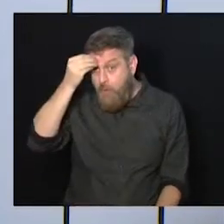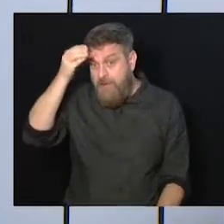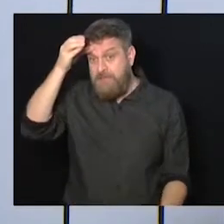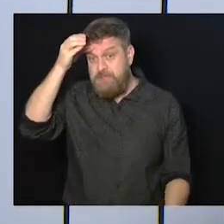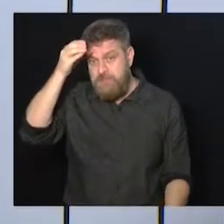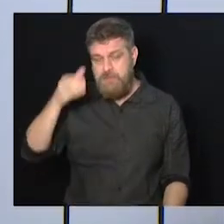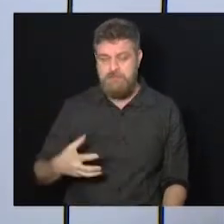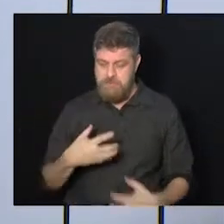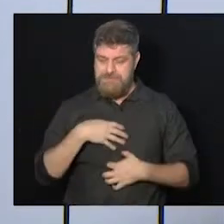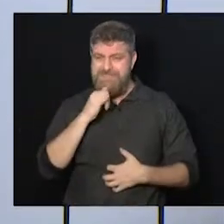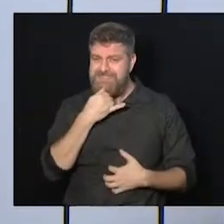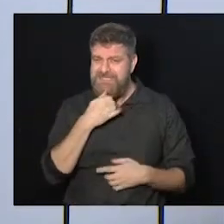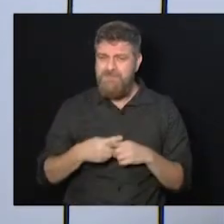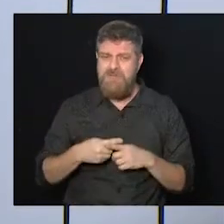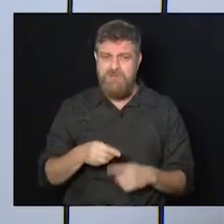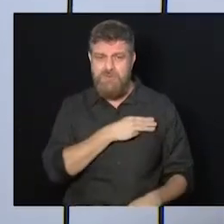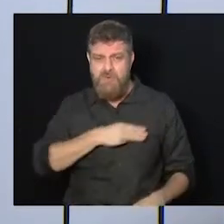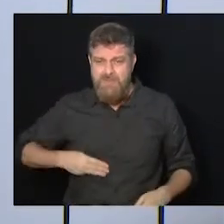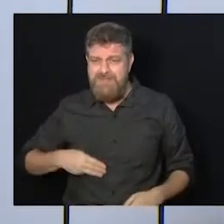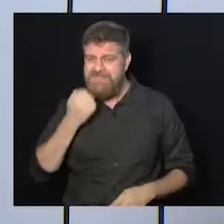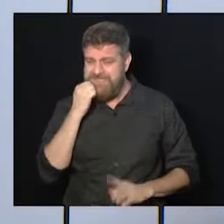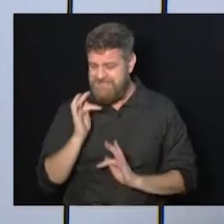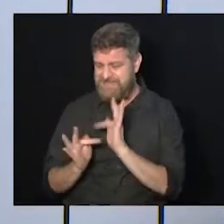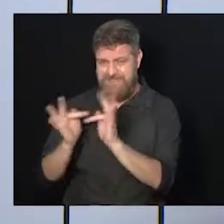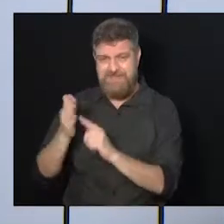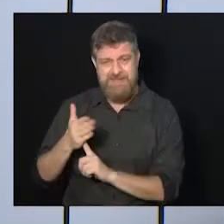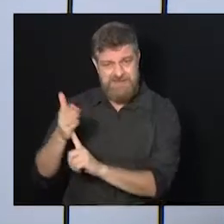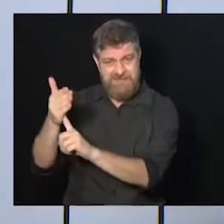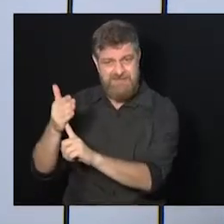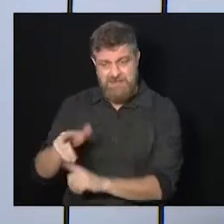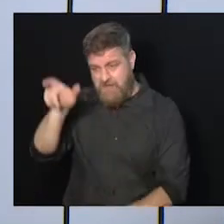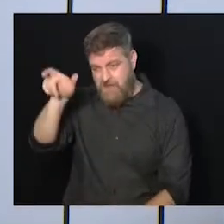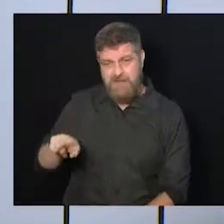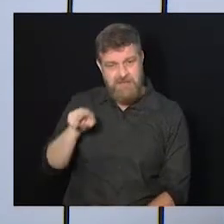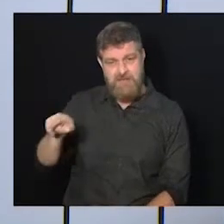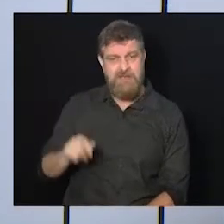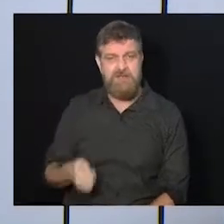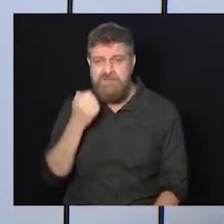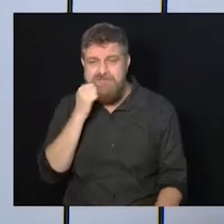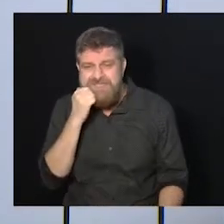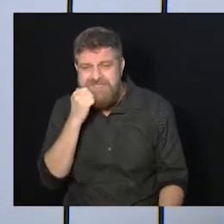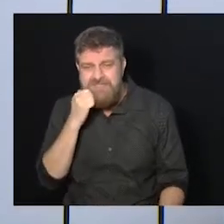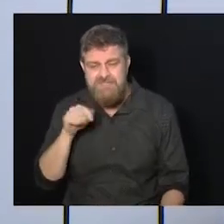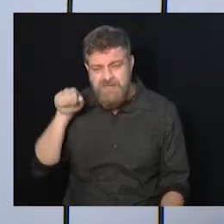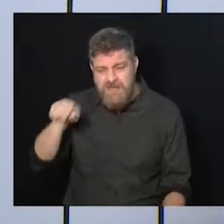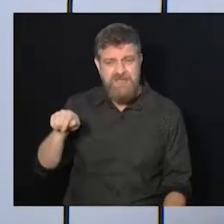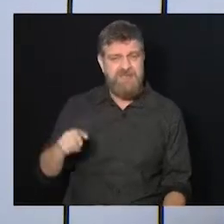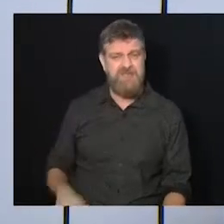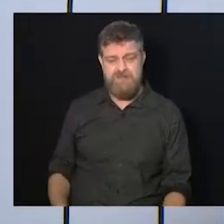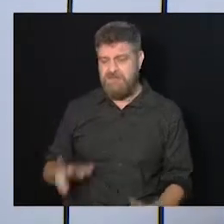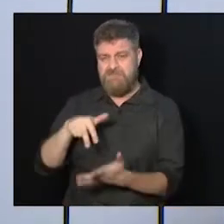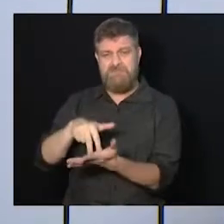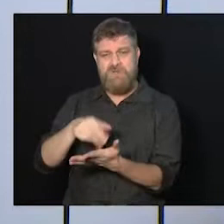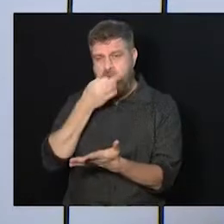fico triste quando o nosso ministro da Ciência e Tecnologia, em tese um cientista, né, o astronauta, né, ele não se